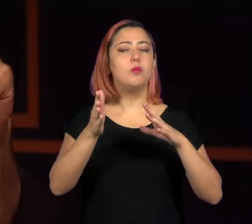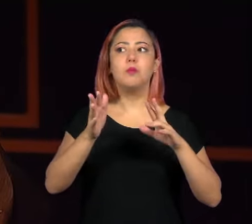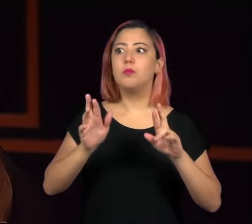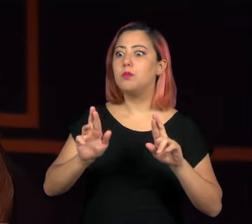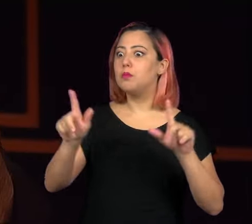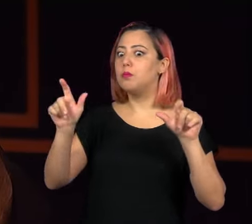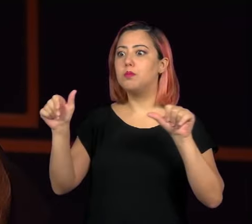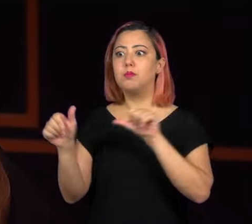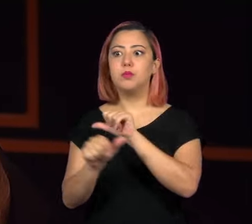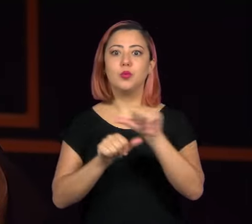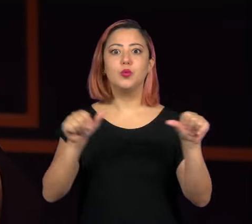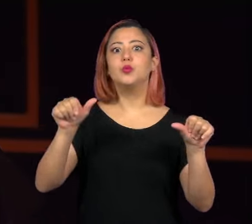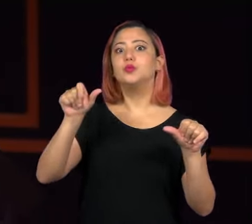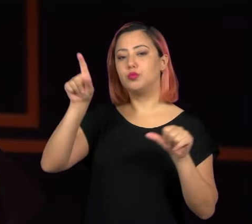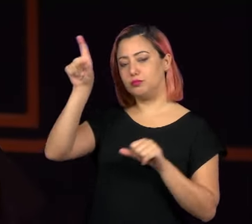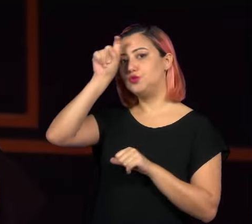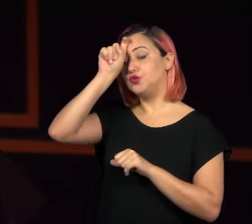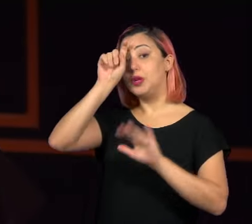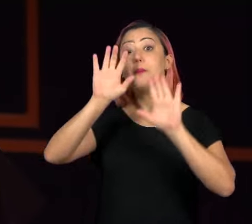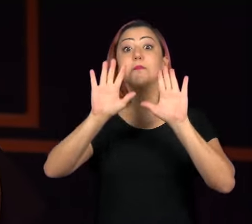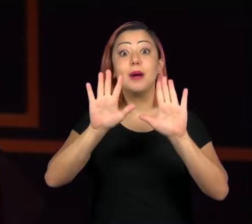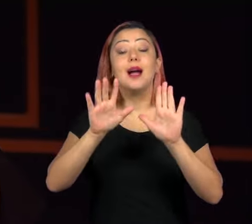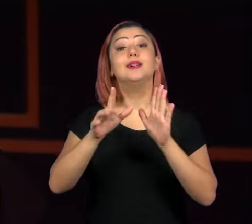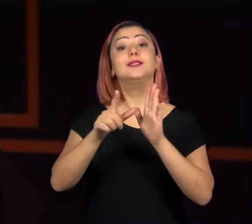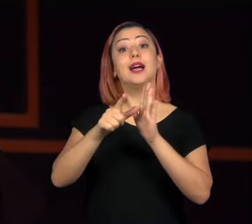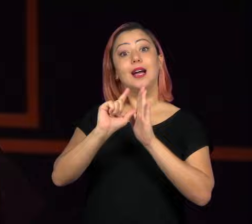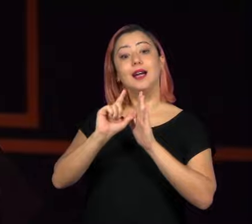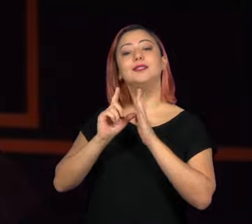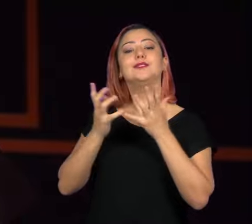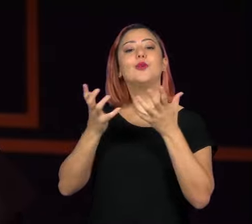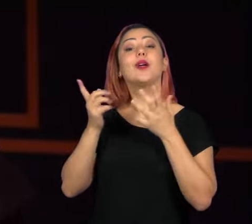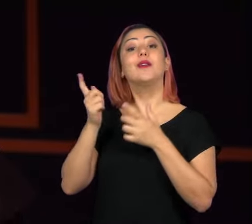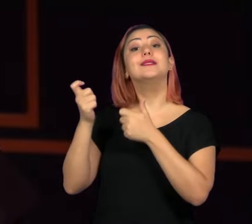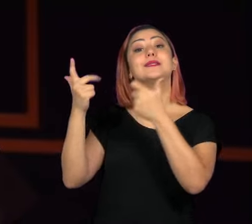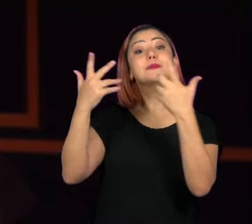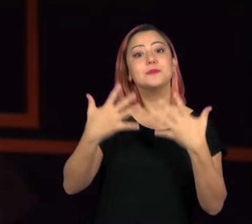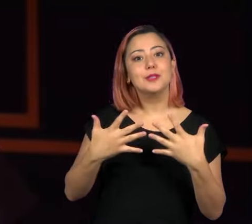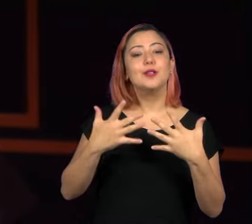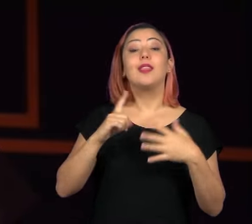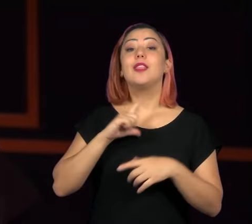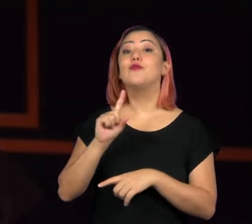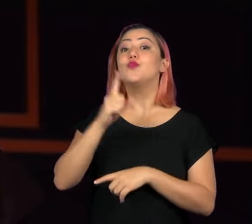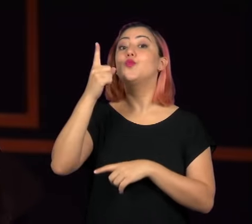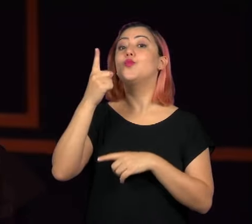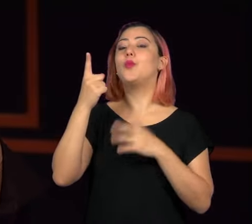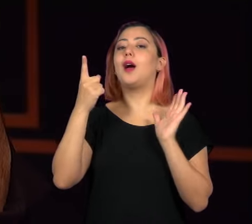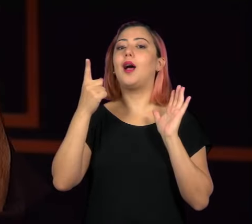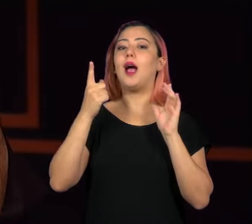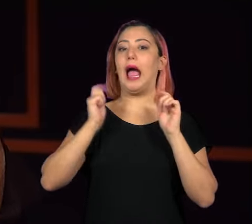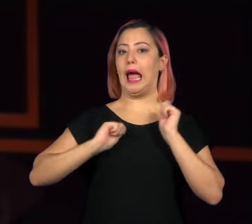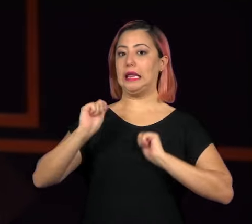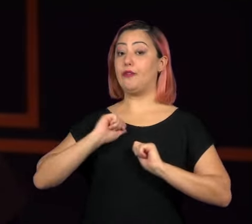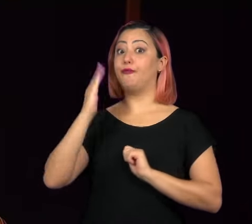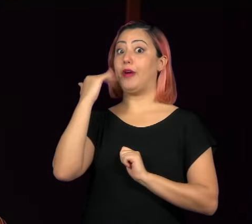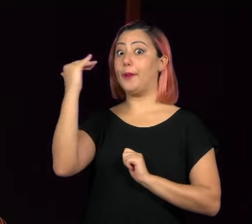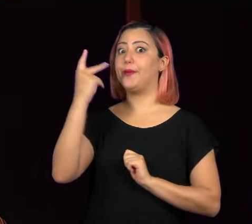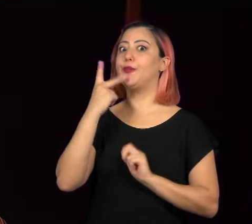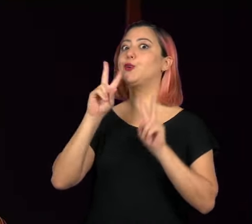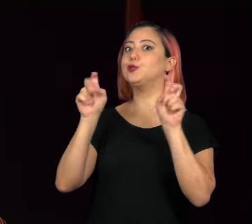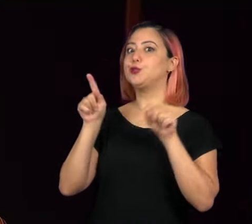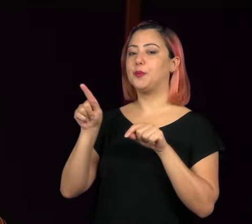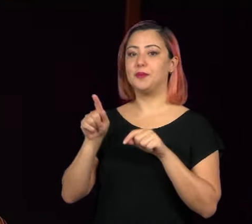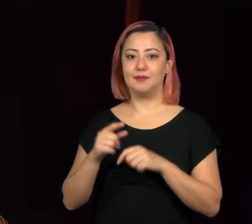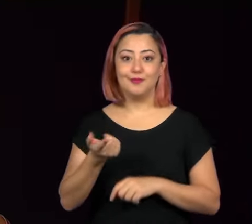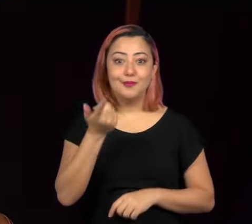antes, ele vai nos falar sobre um comentário divertido que uma famosa atriz fez a respeito dele.